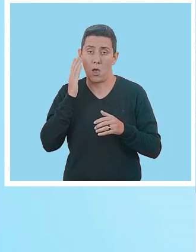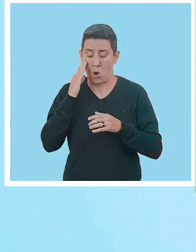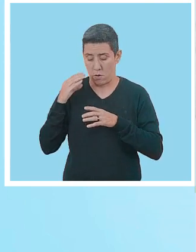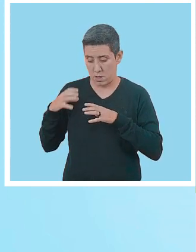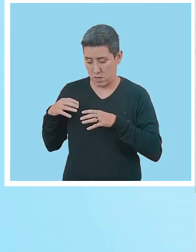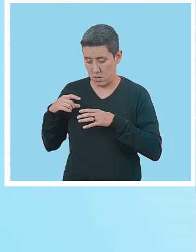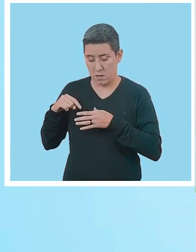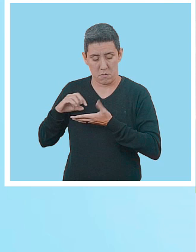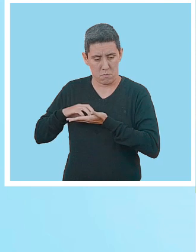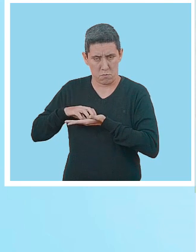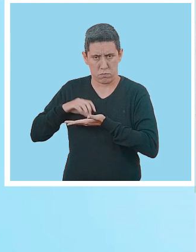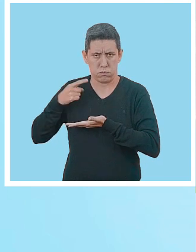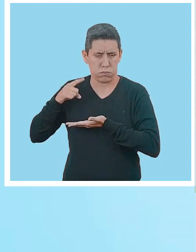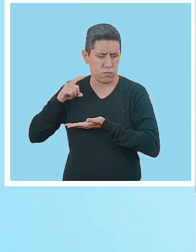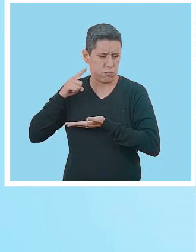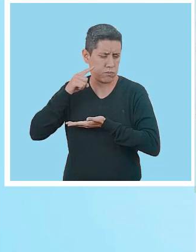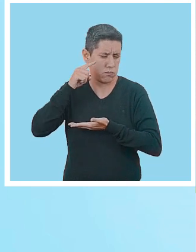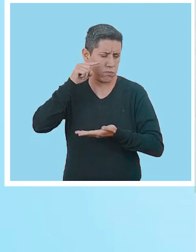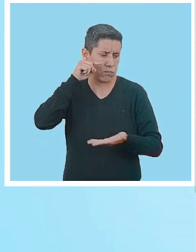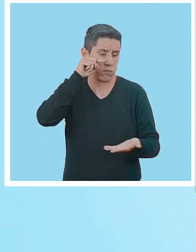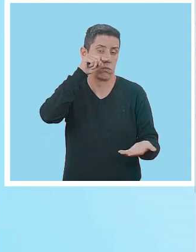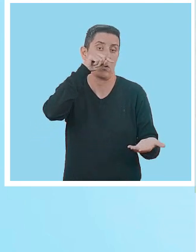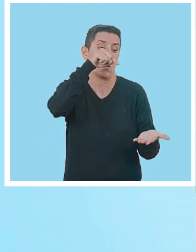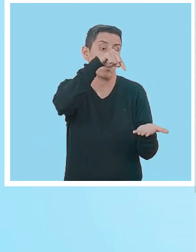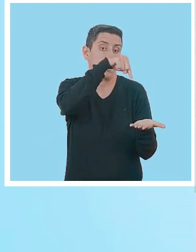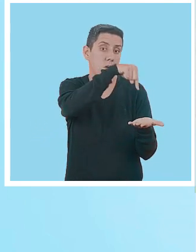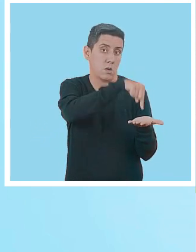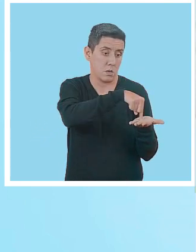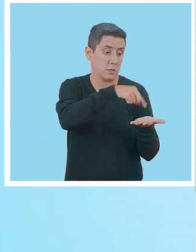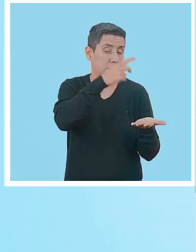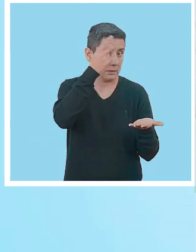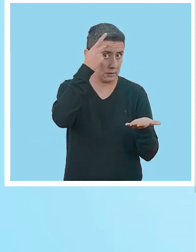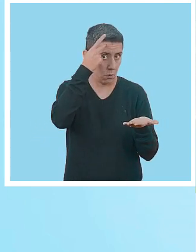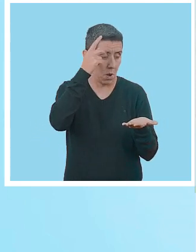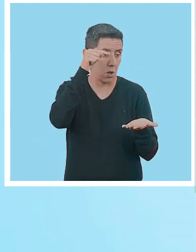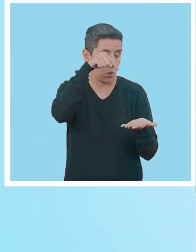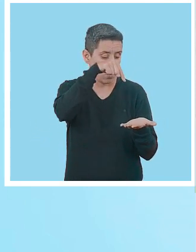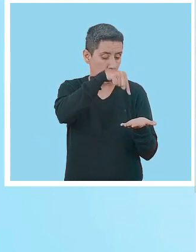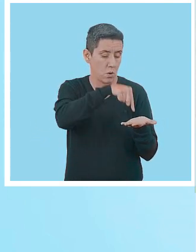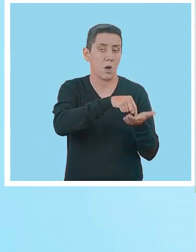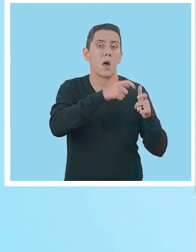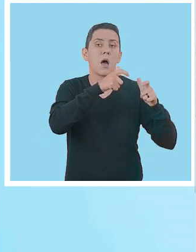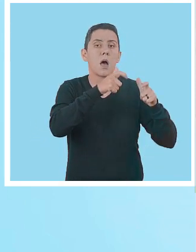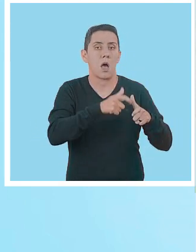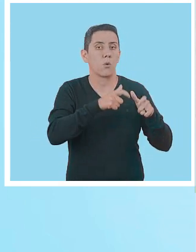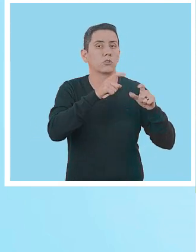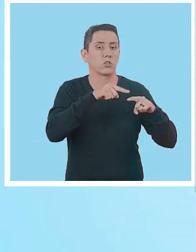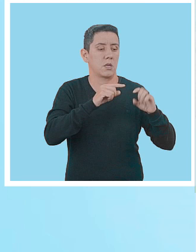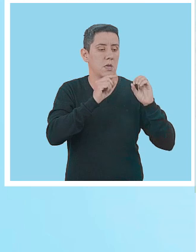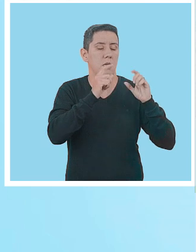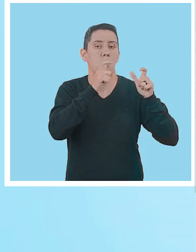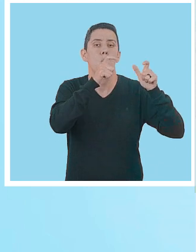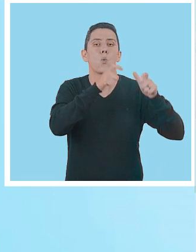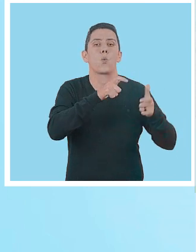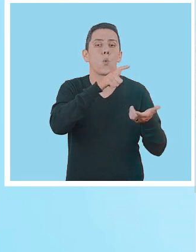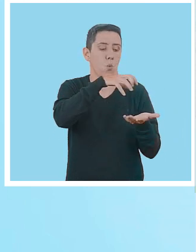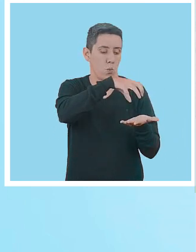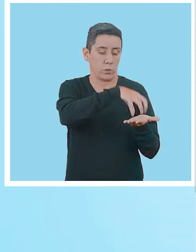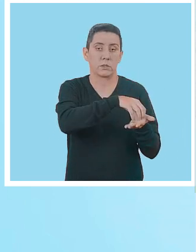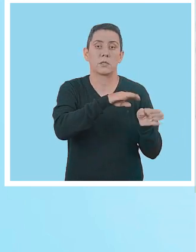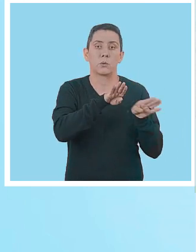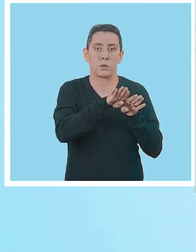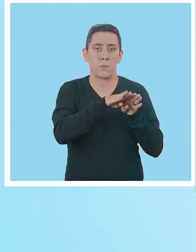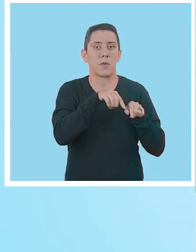de consumo né então ela chegar na rede de distribuição Então essa energia é rebaixada por uma atenção